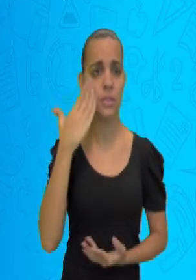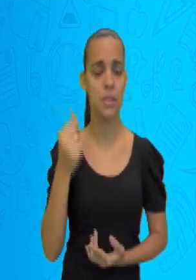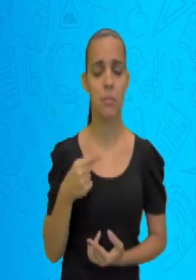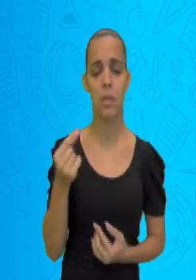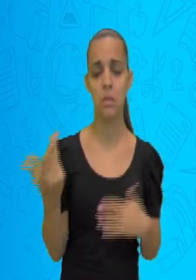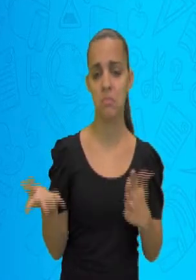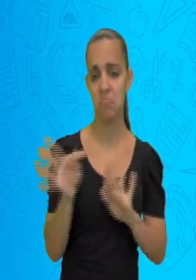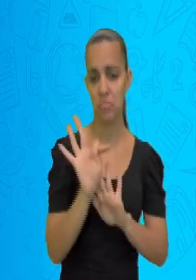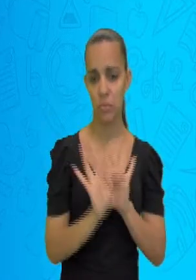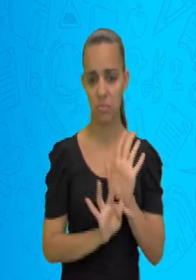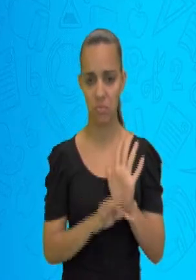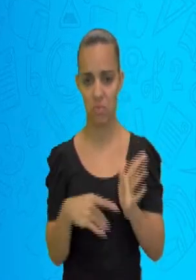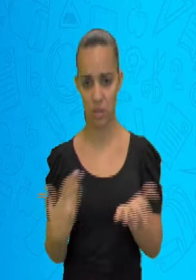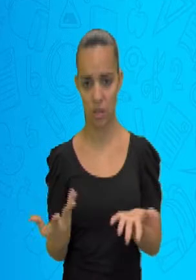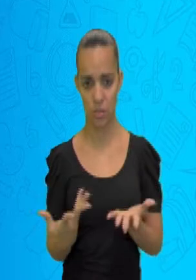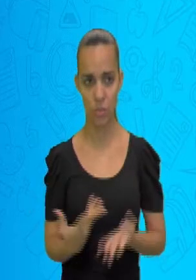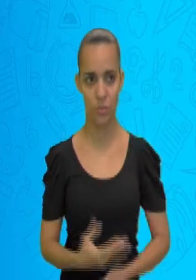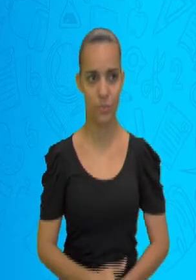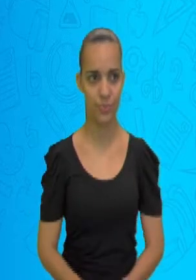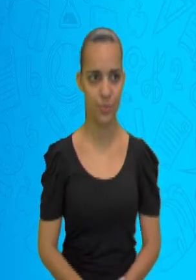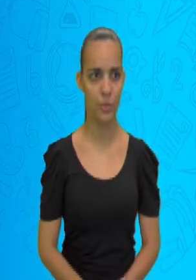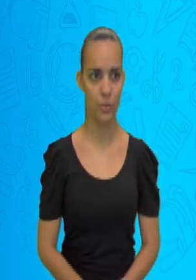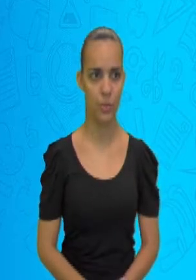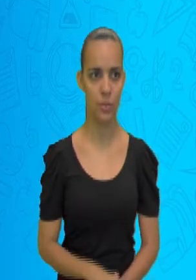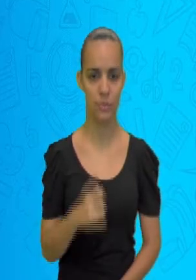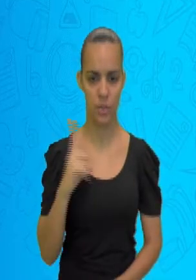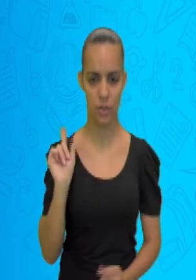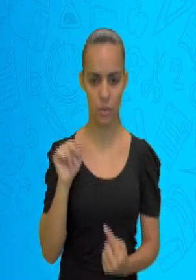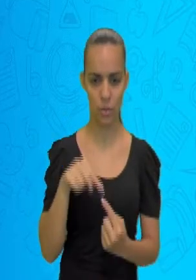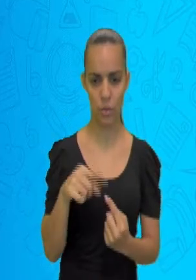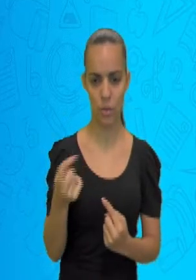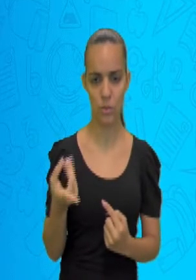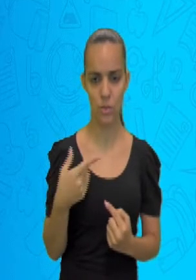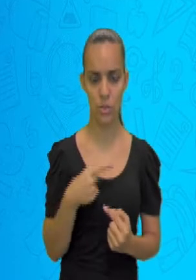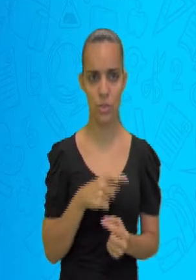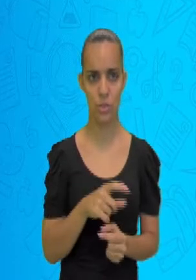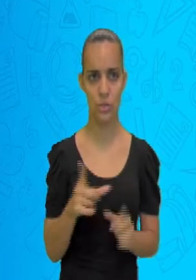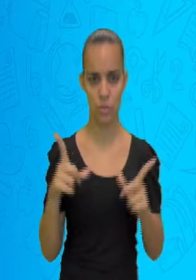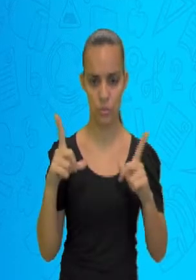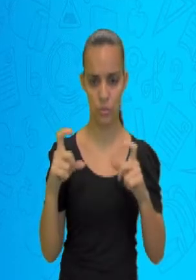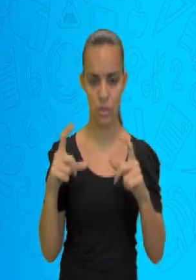que serve esse texto. Esse é o objetivo dessa questão 1.